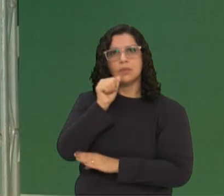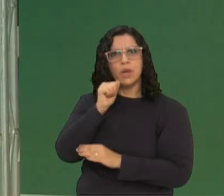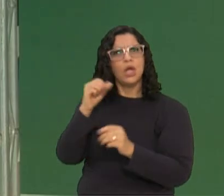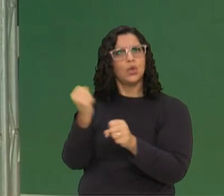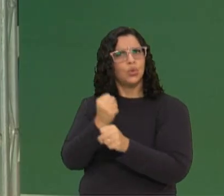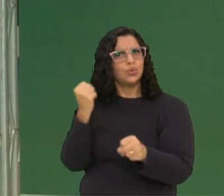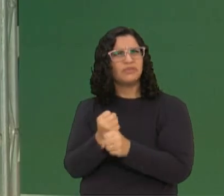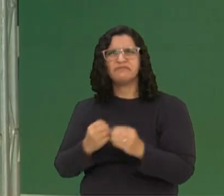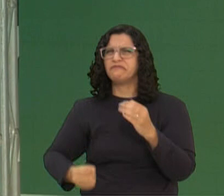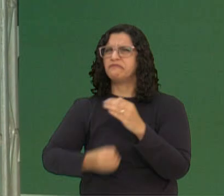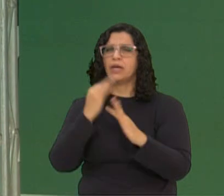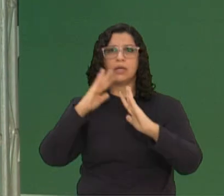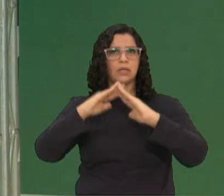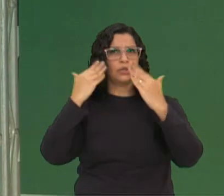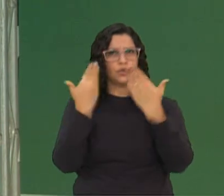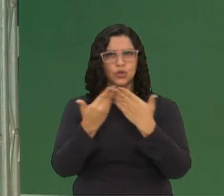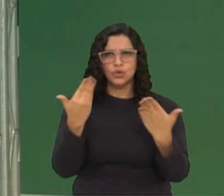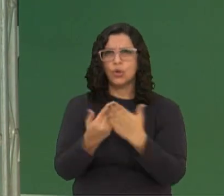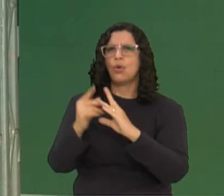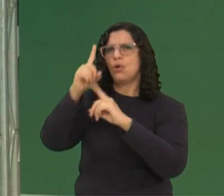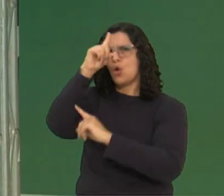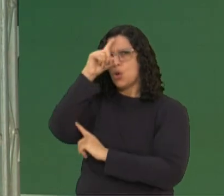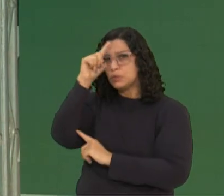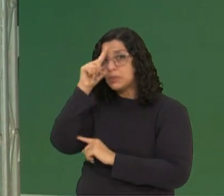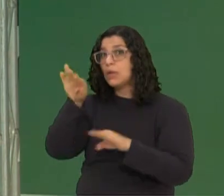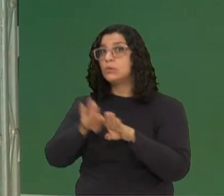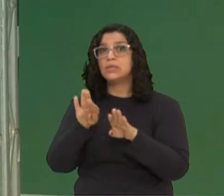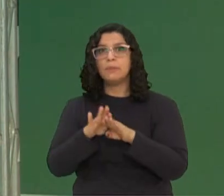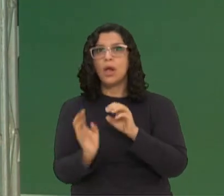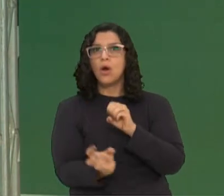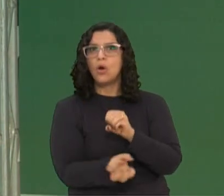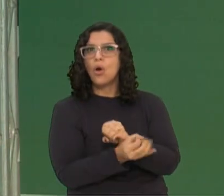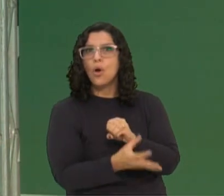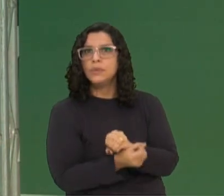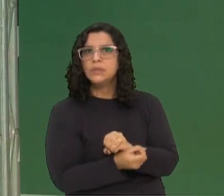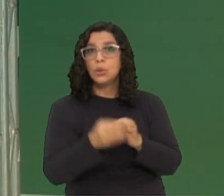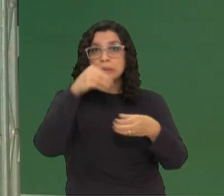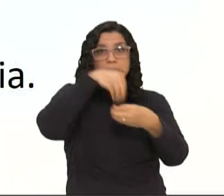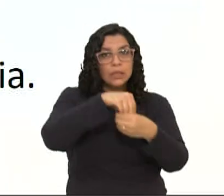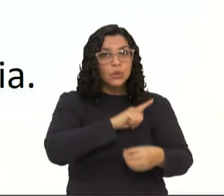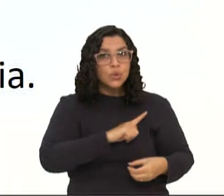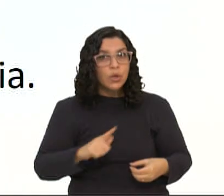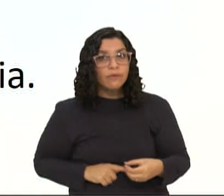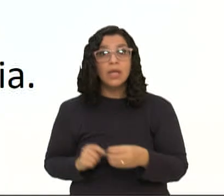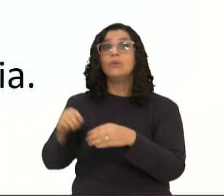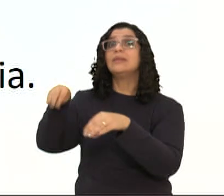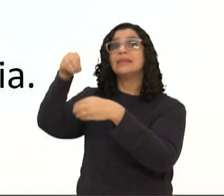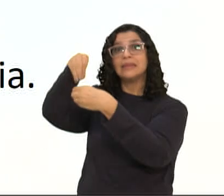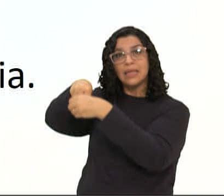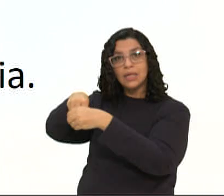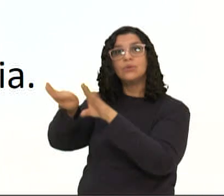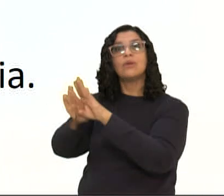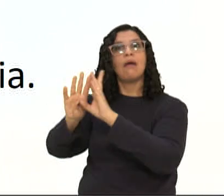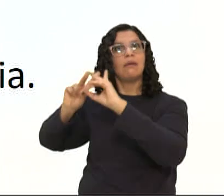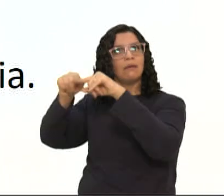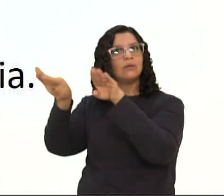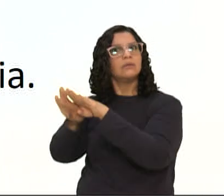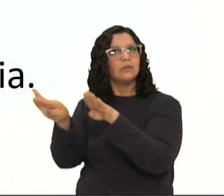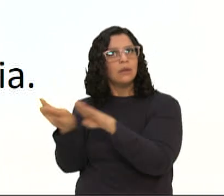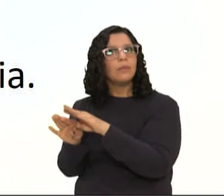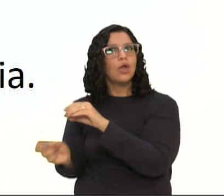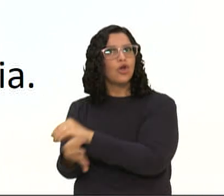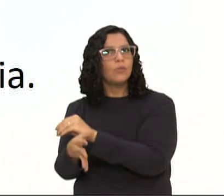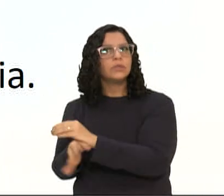várias escolas, hospitais, ela vai combater a corrupção no governo e na igreja ortodoxa russa, e ela vai